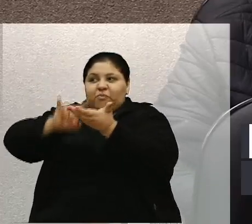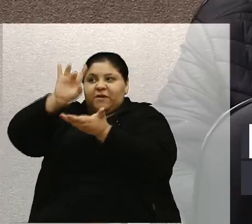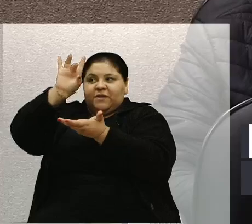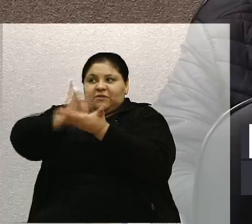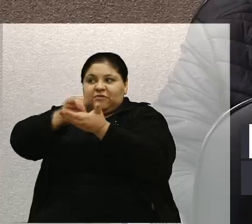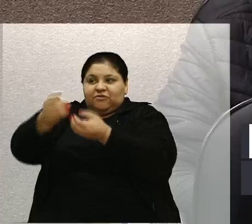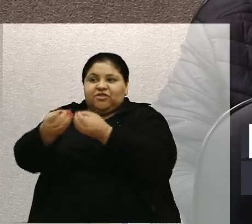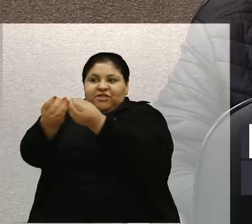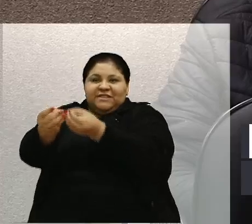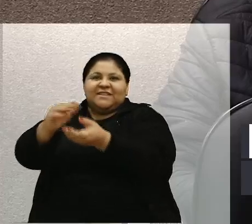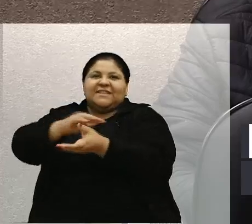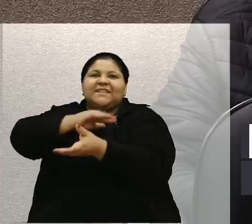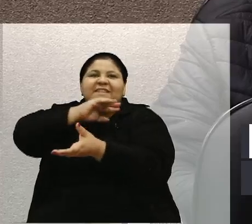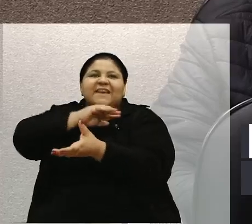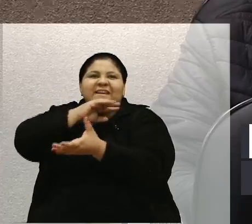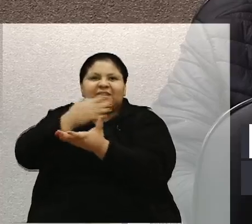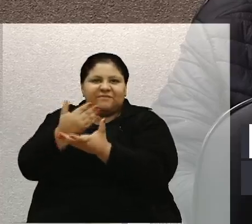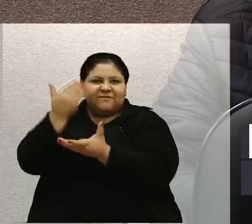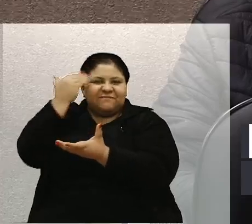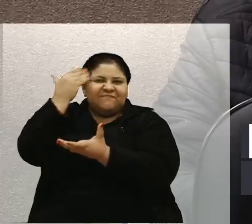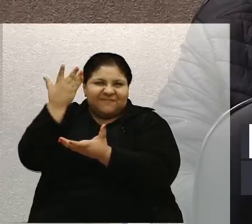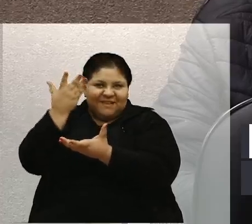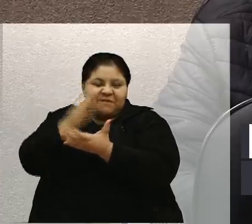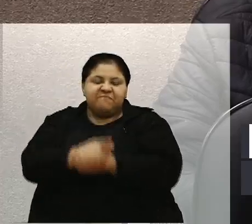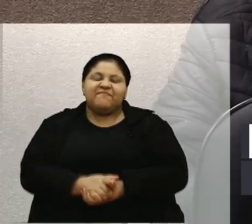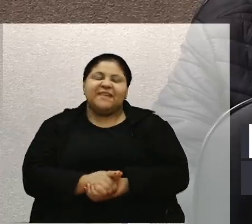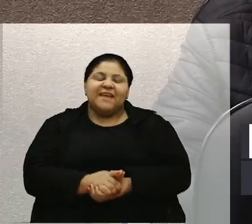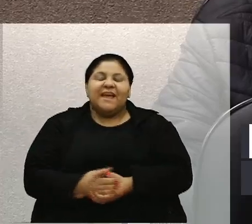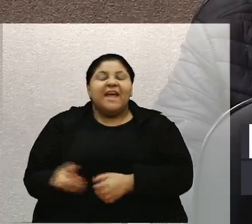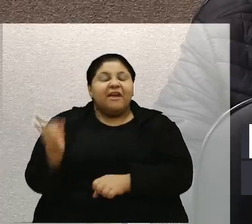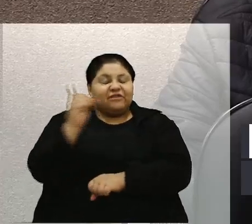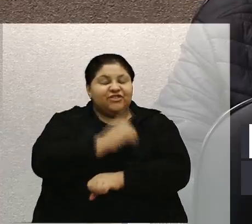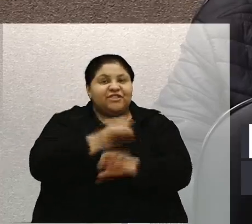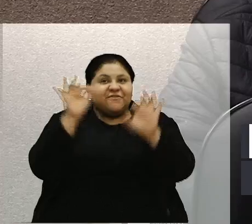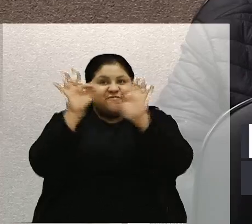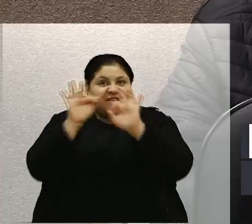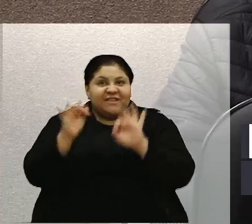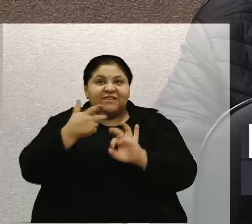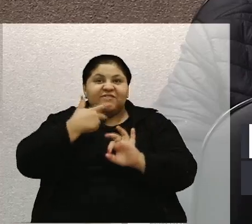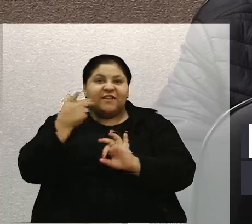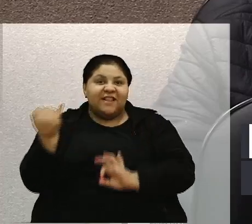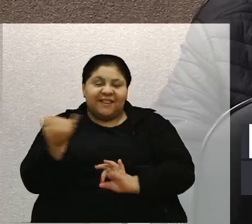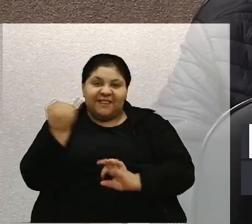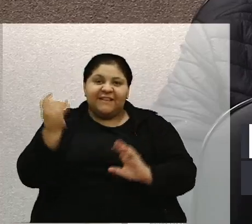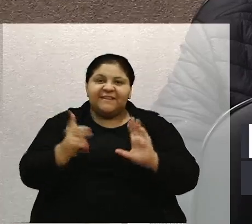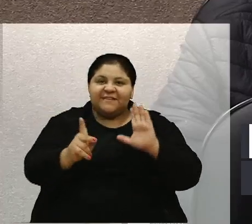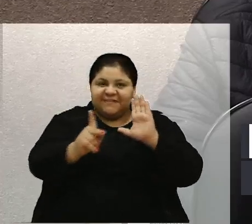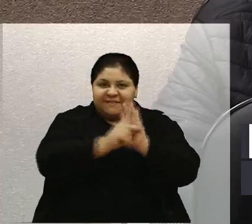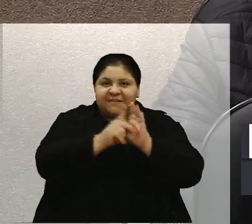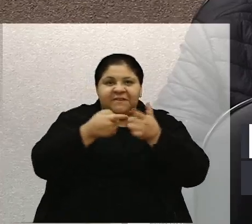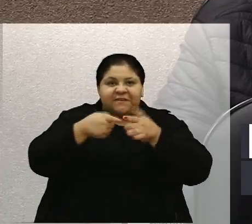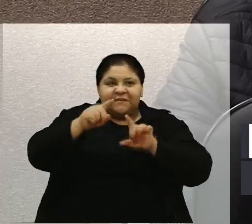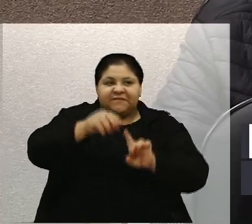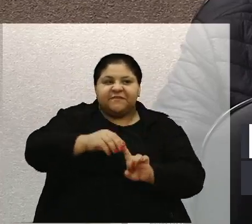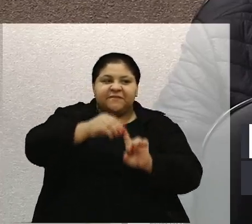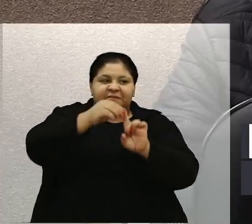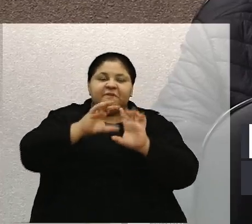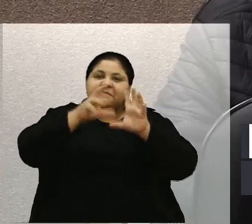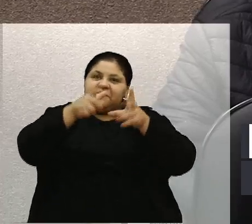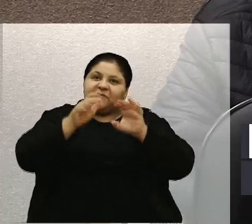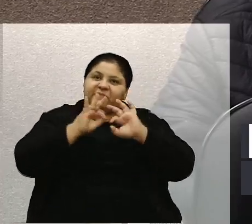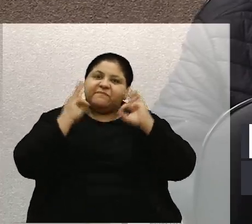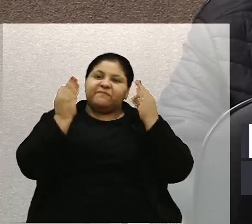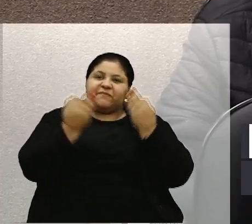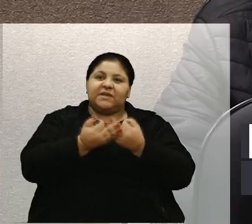propriedade. Então, é um dia muito alegre, reafirmando a importância declarar o voto deste projeto, mas principalmente para todas as